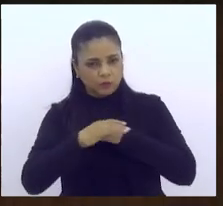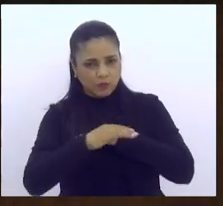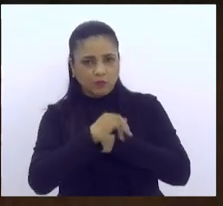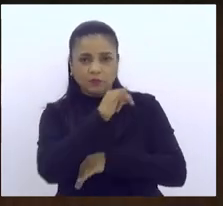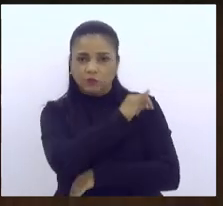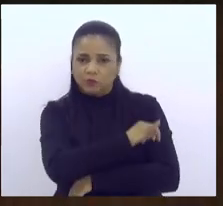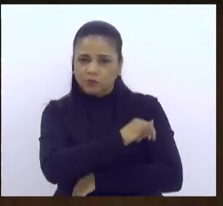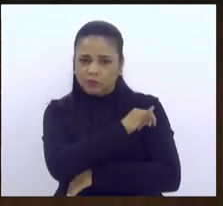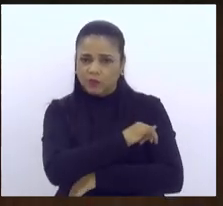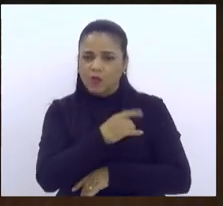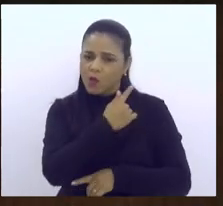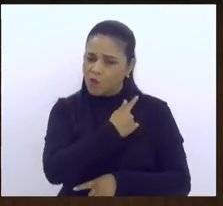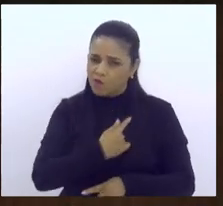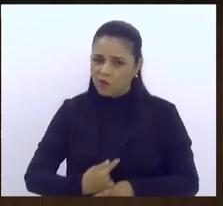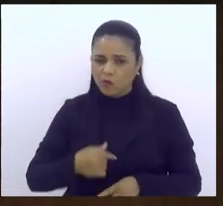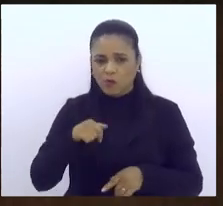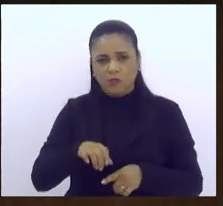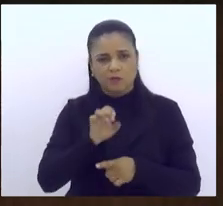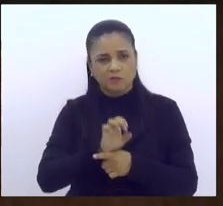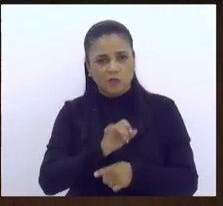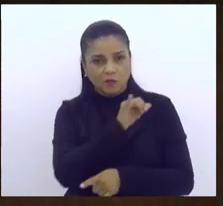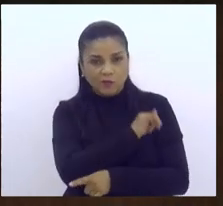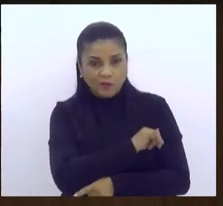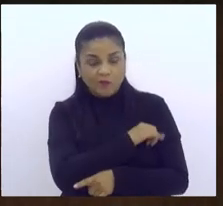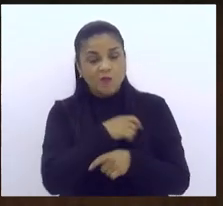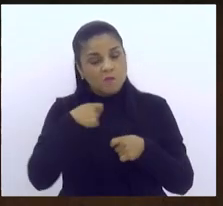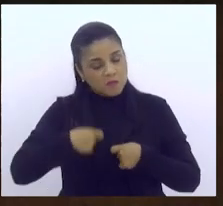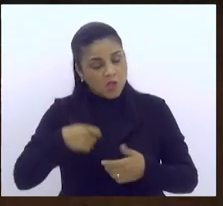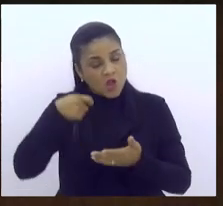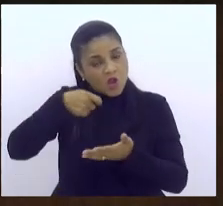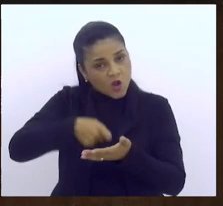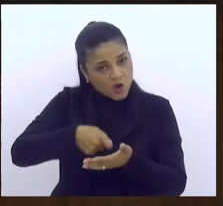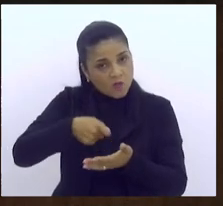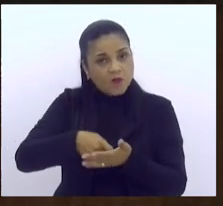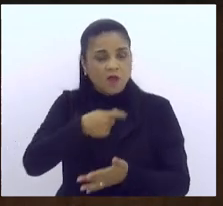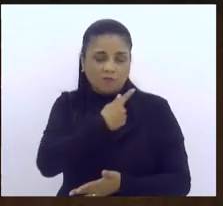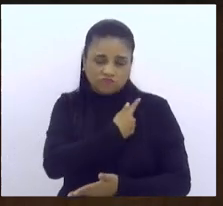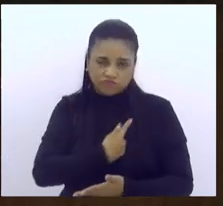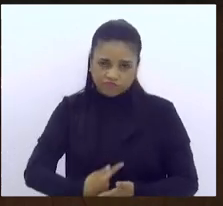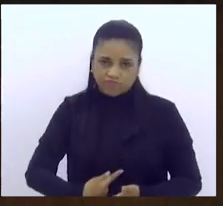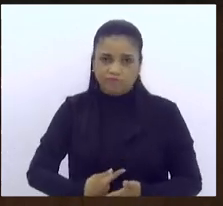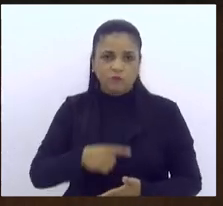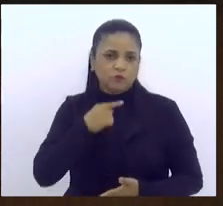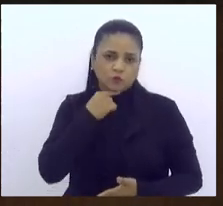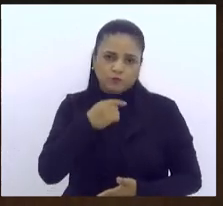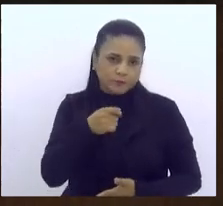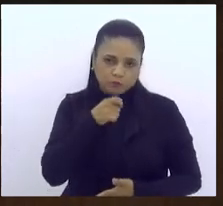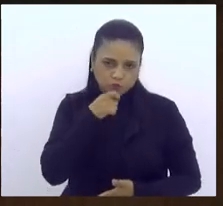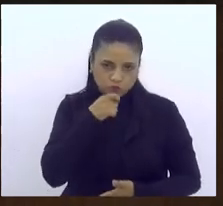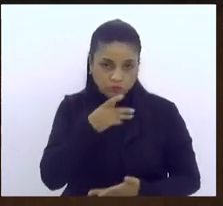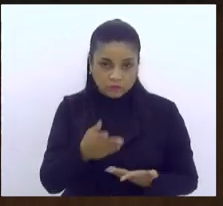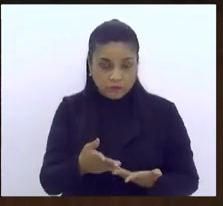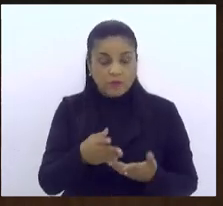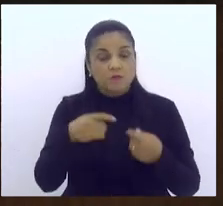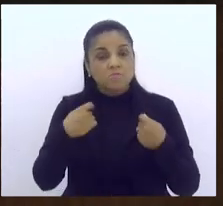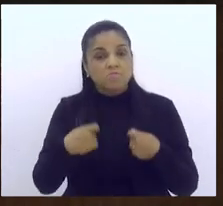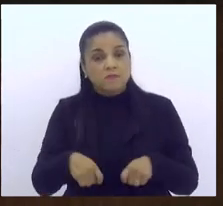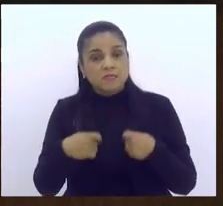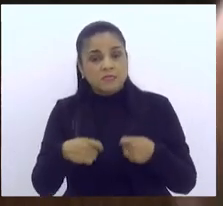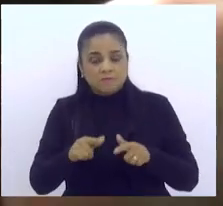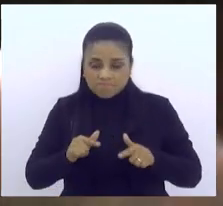desse Estado, mas que a gente tem sim que cobrar do governador, não tenho dúvida nenhuma. Nós queremos